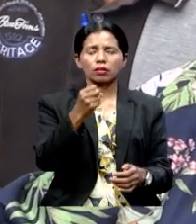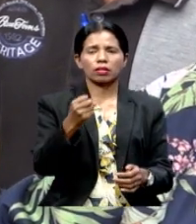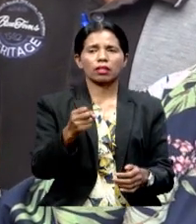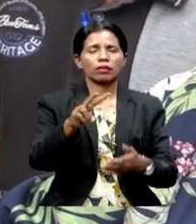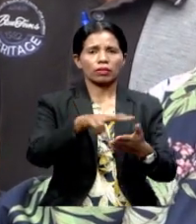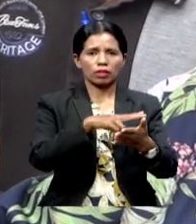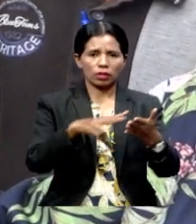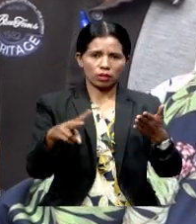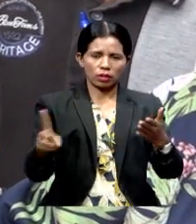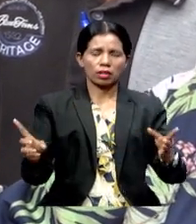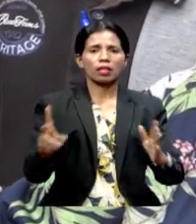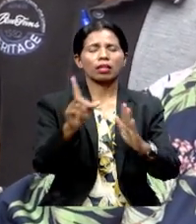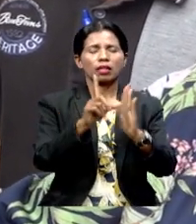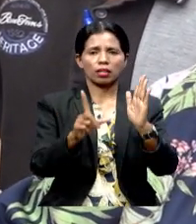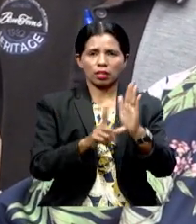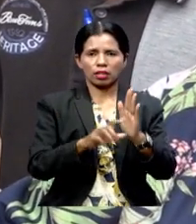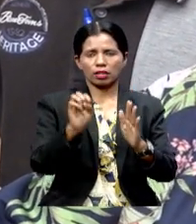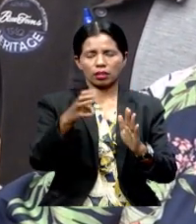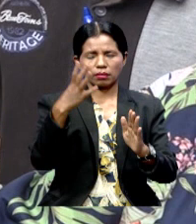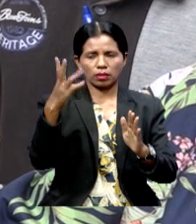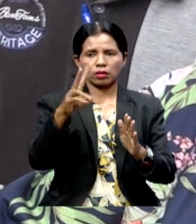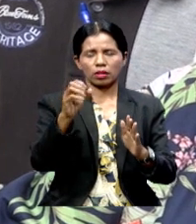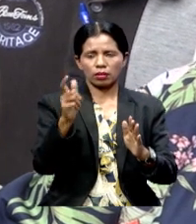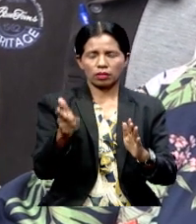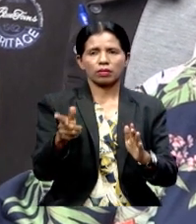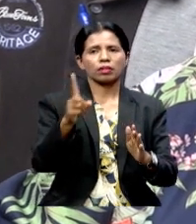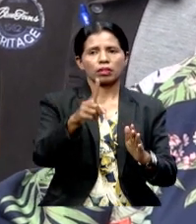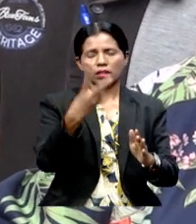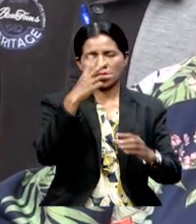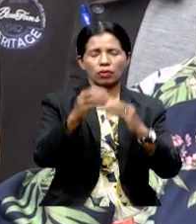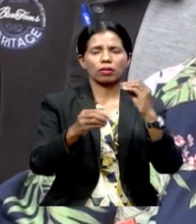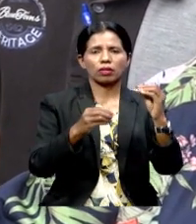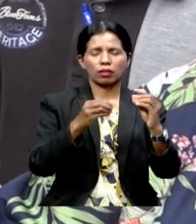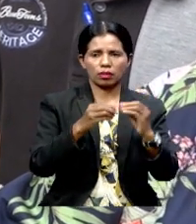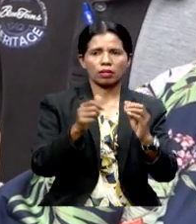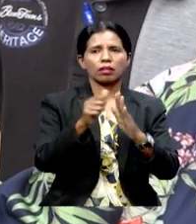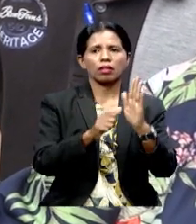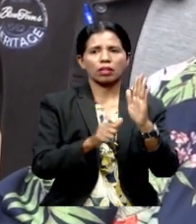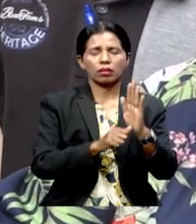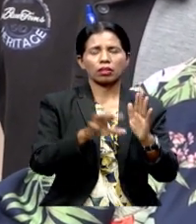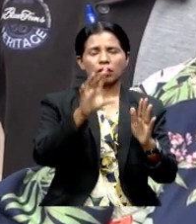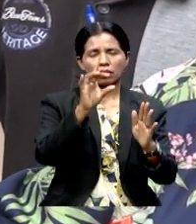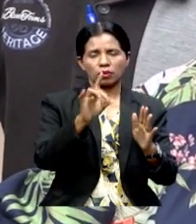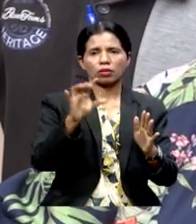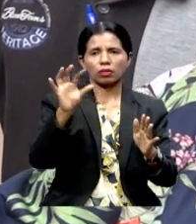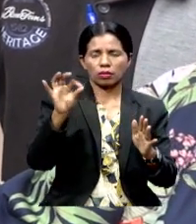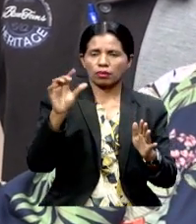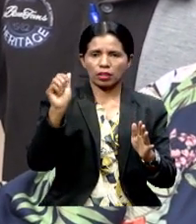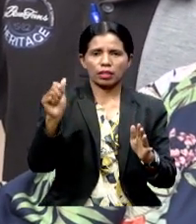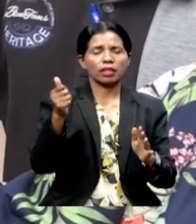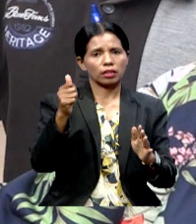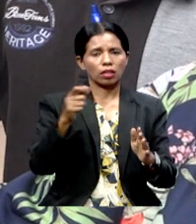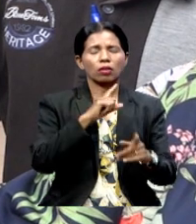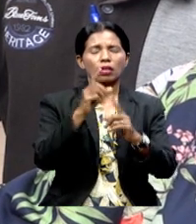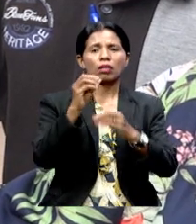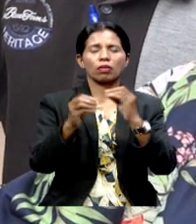lei 14/2016 kono ba regime controlo tabaco. Ye ne ba artigo 8 9 10 ne kolia claro.